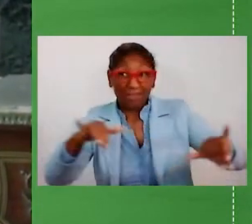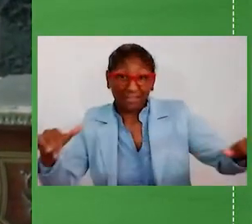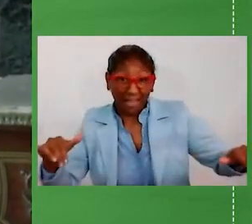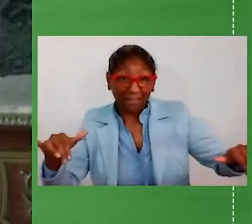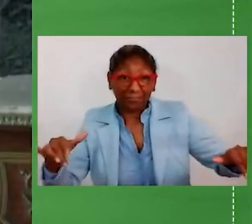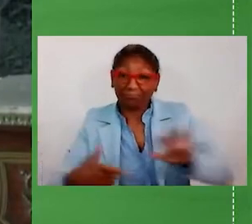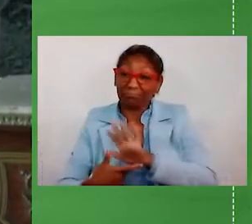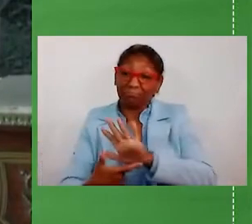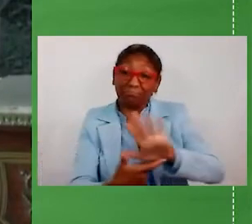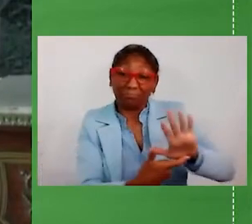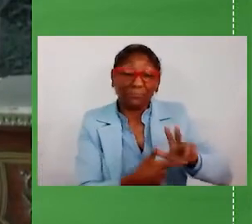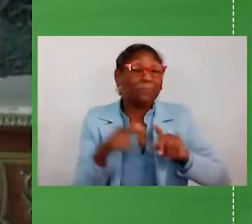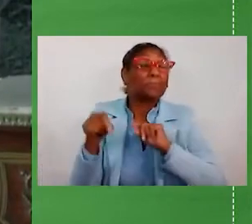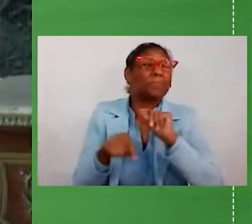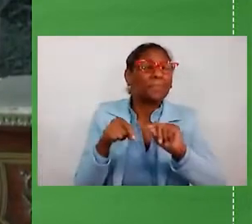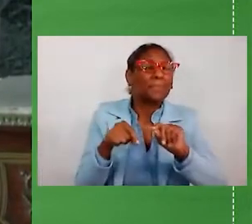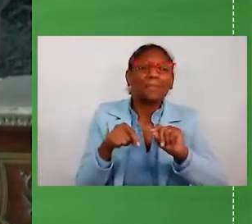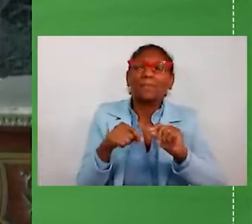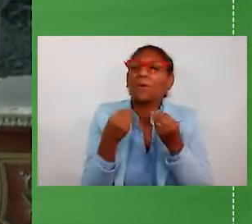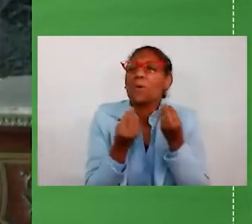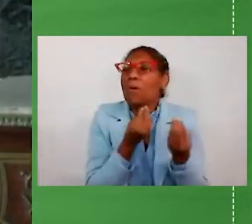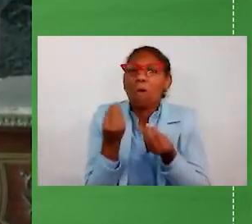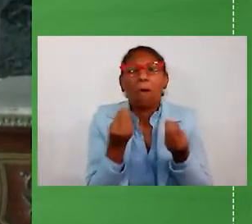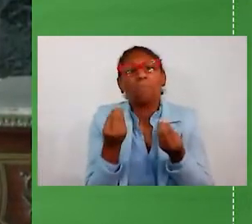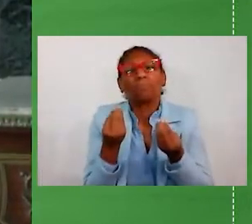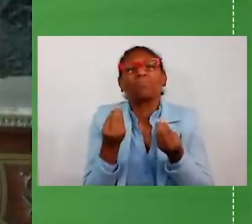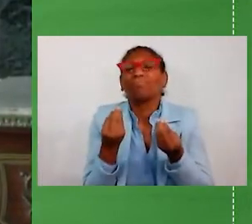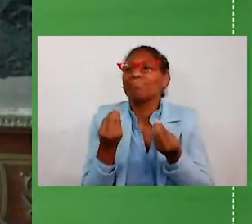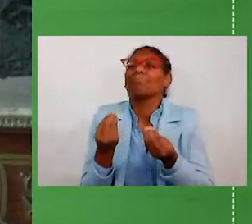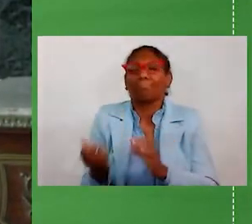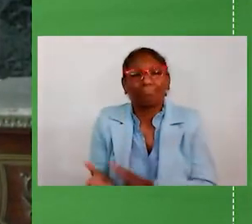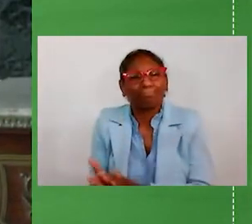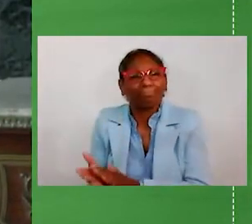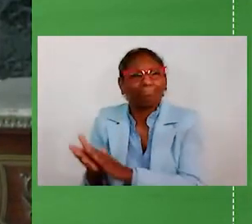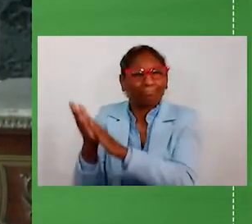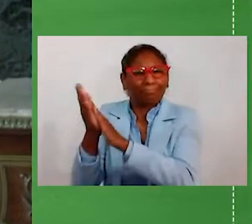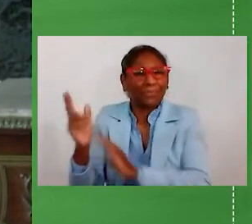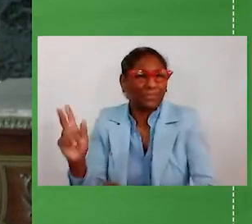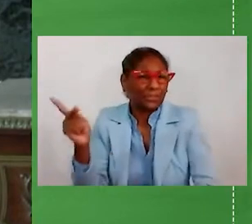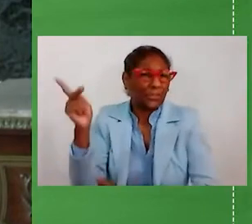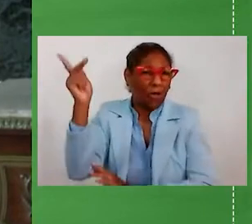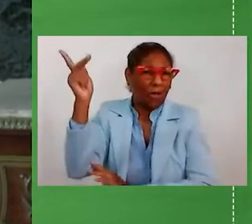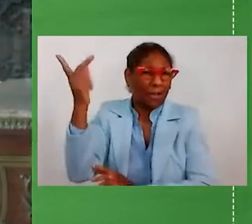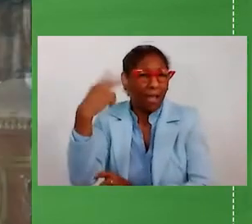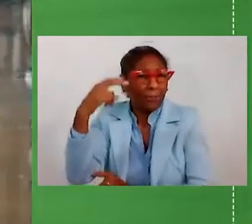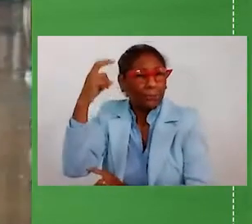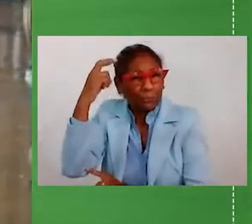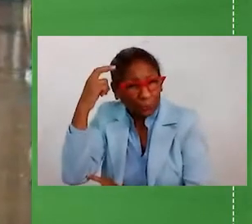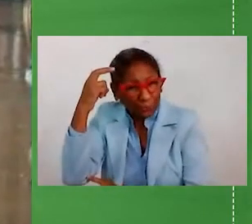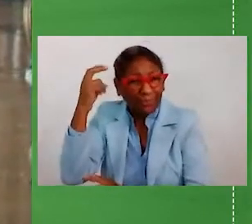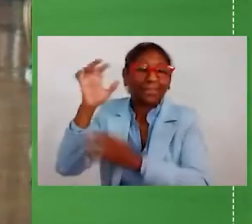presença e a nossa fala, o quanto valorizamos o patrimônio, a história, a cultura e